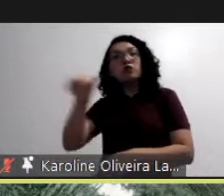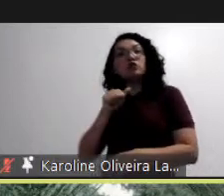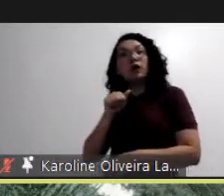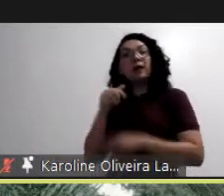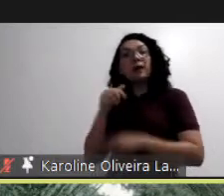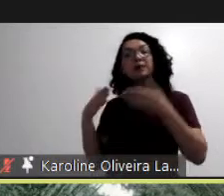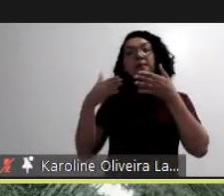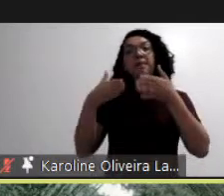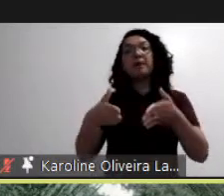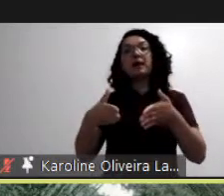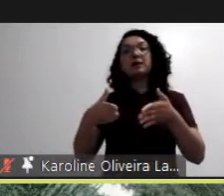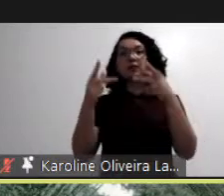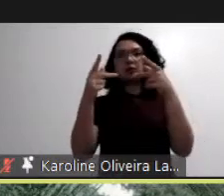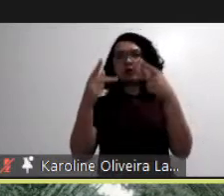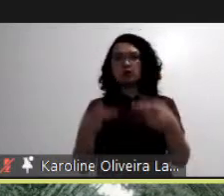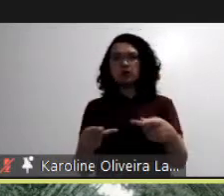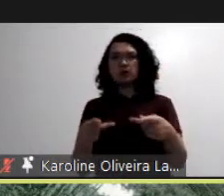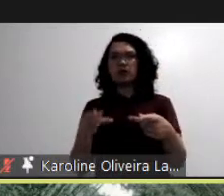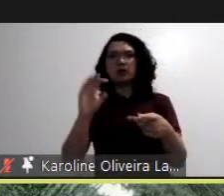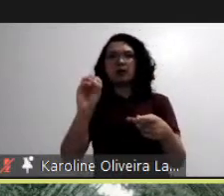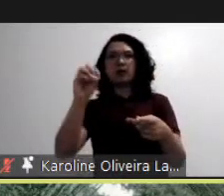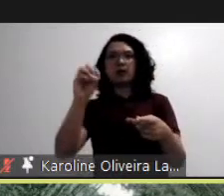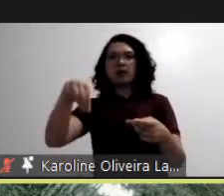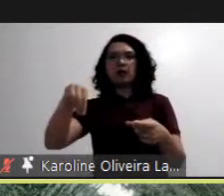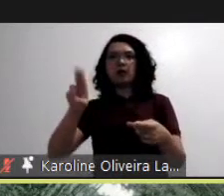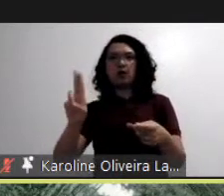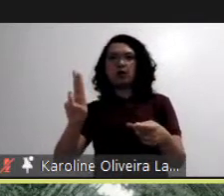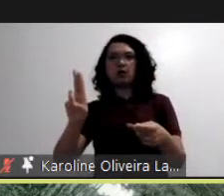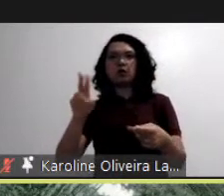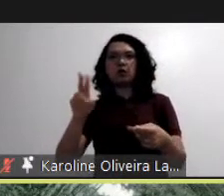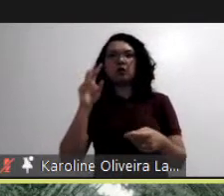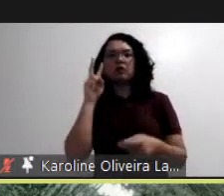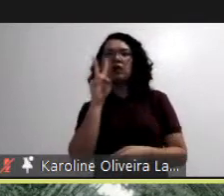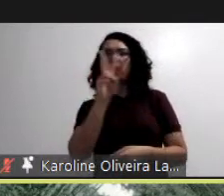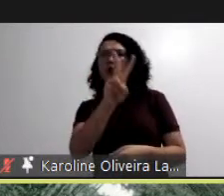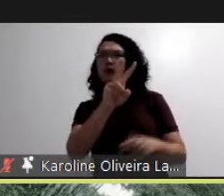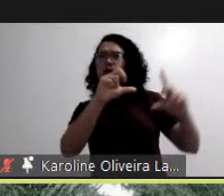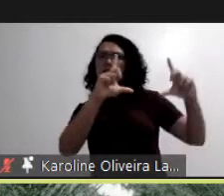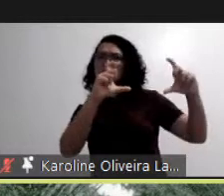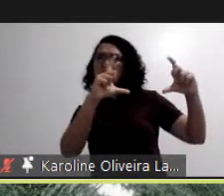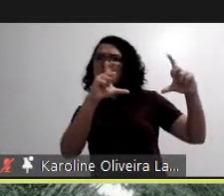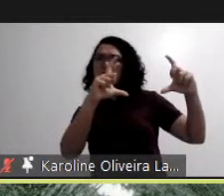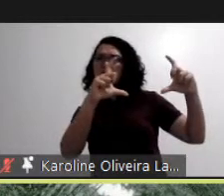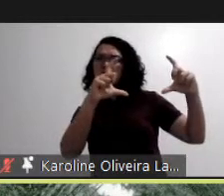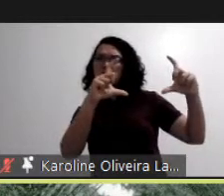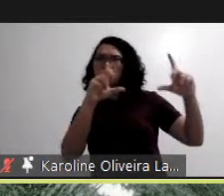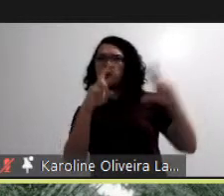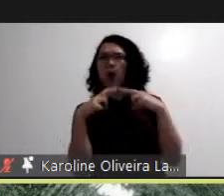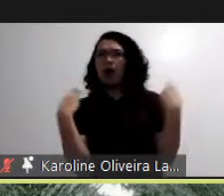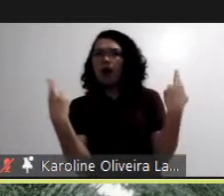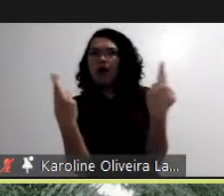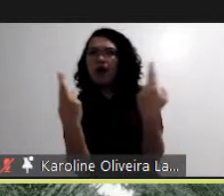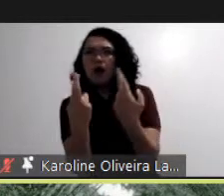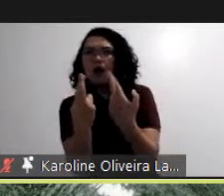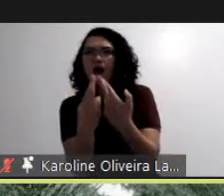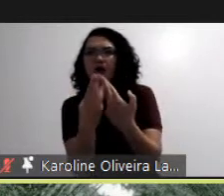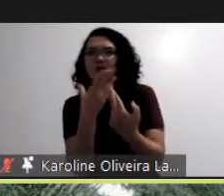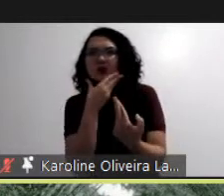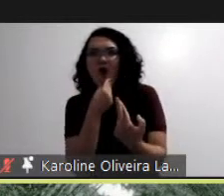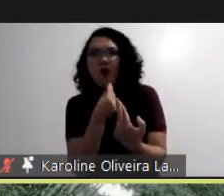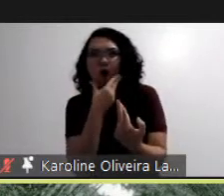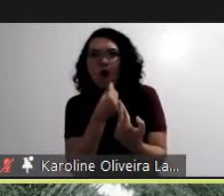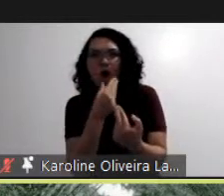pós-guerra. Vocês estão vendo essa imagem, é muito curiosa, parece uma reunião de mafiosos, né? Mas, no